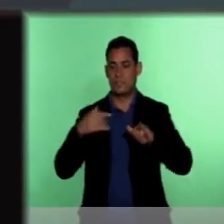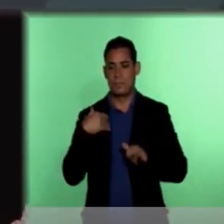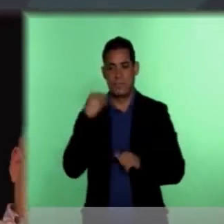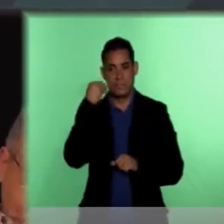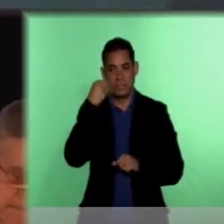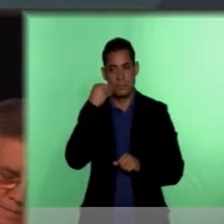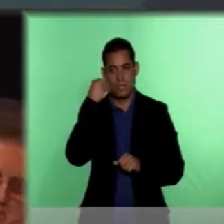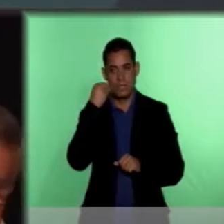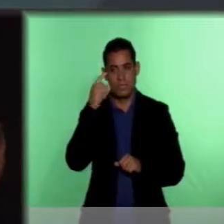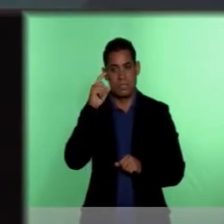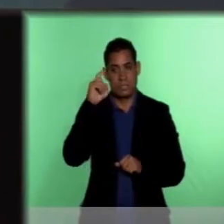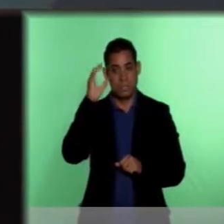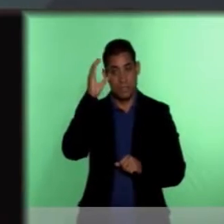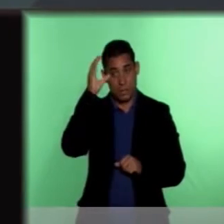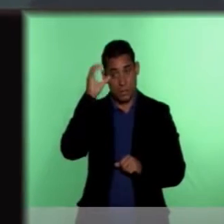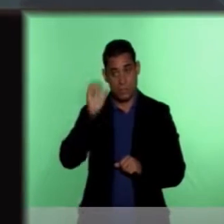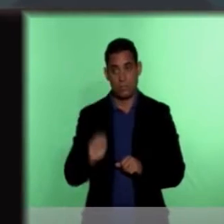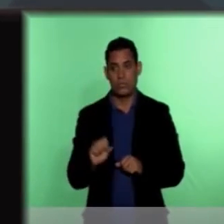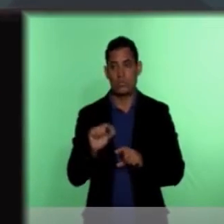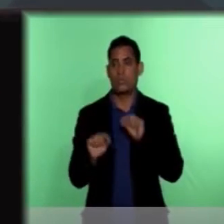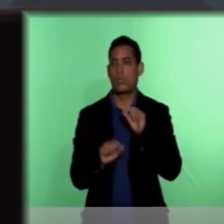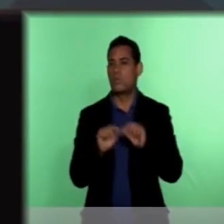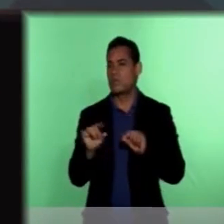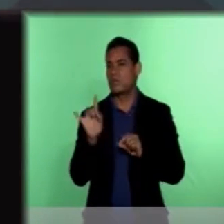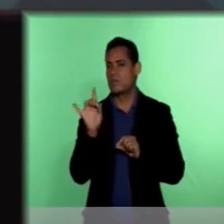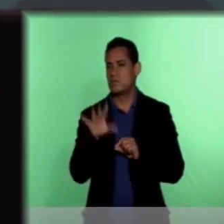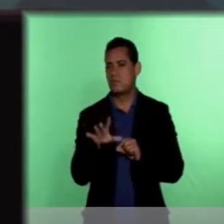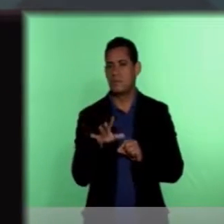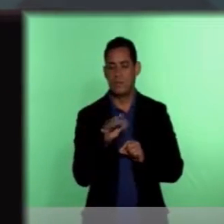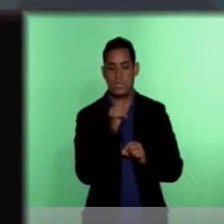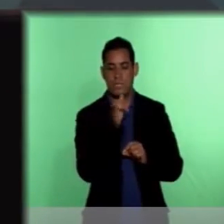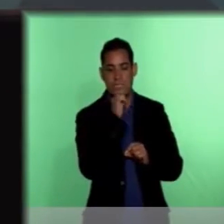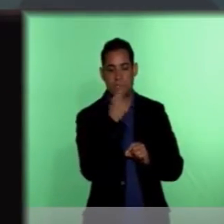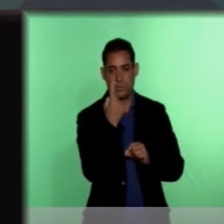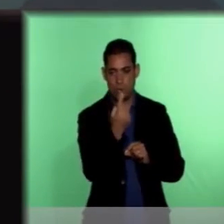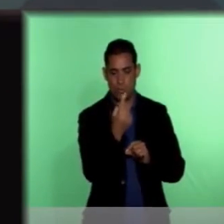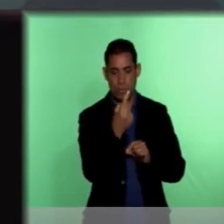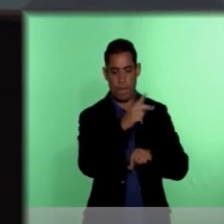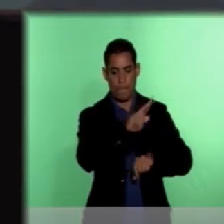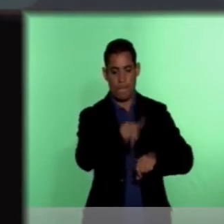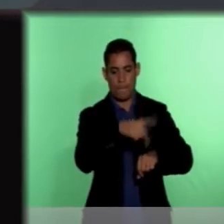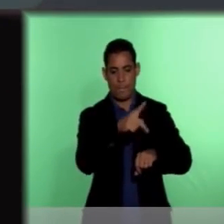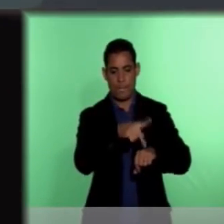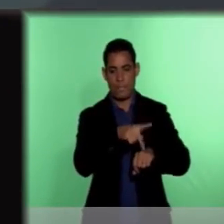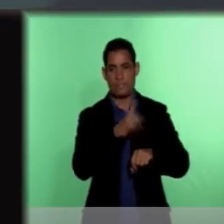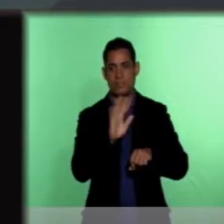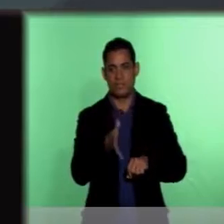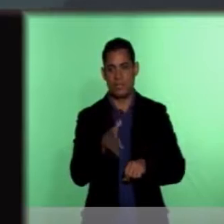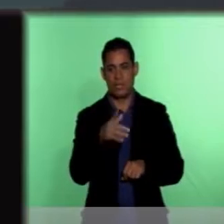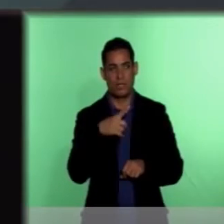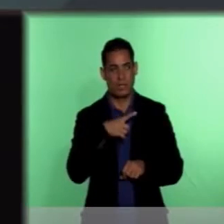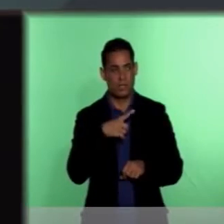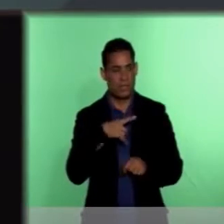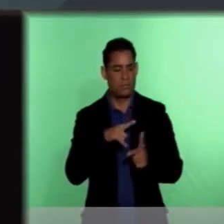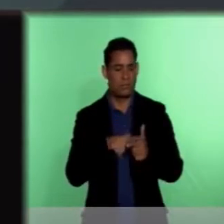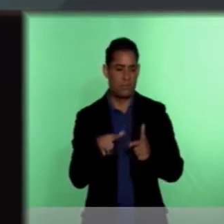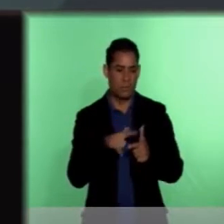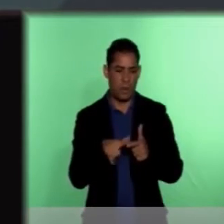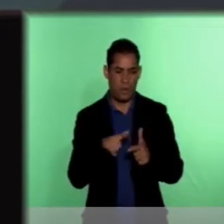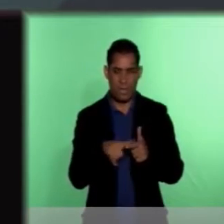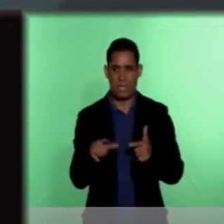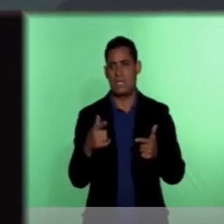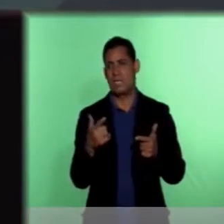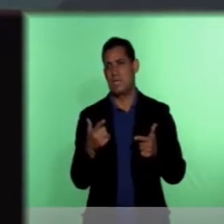finalizar, é que não dá para achar que o exemplo de um país, especialmente um país de matriz oriental, que viveu todo esse